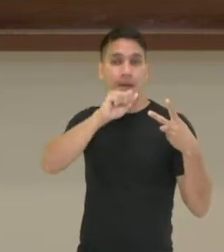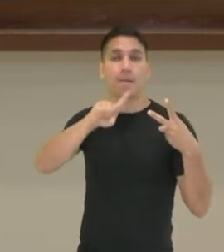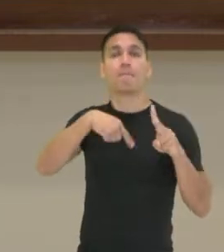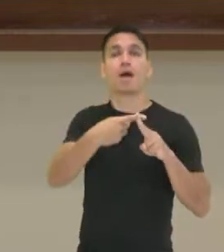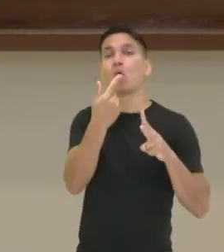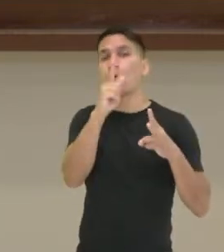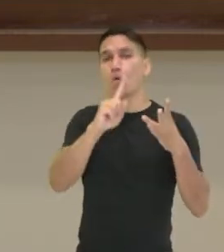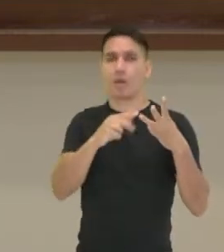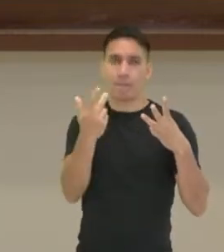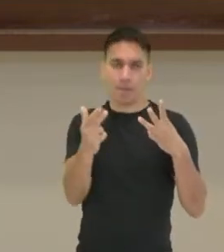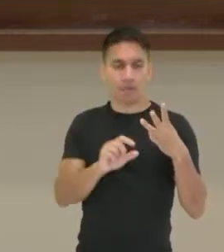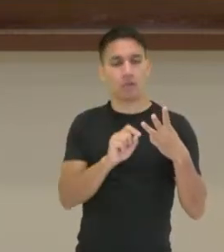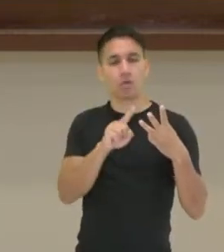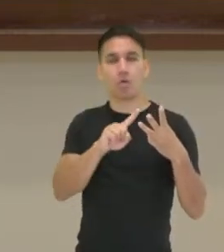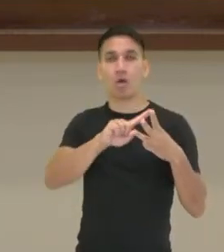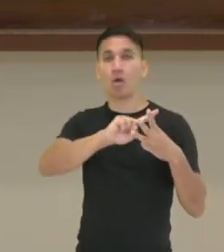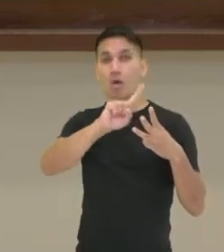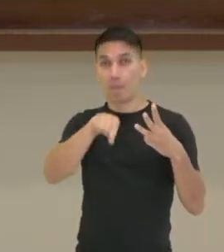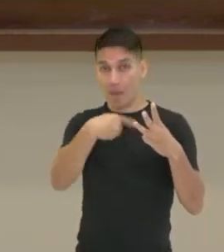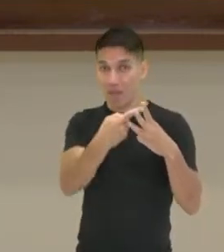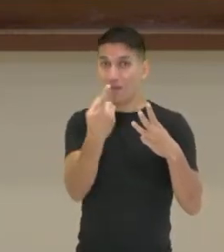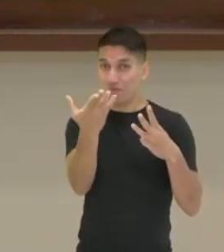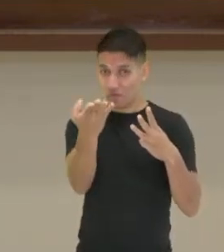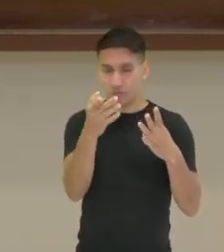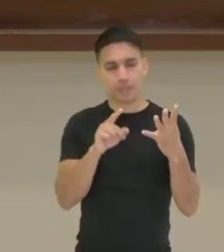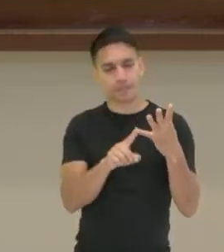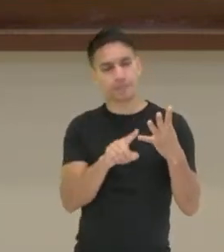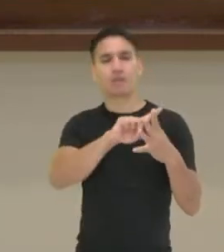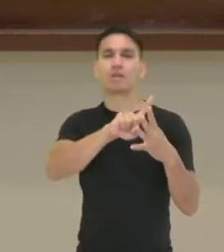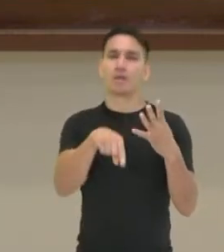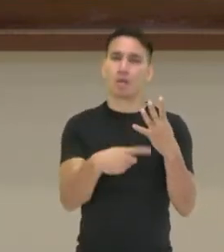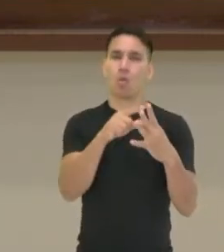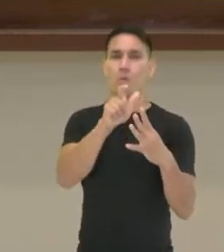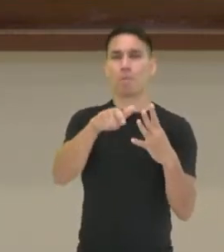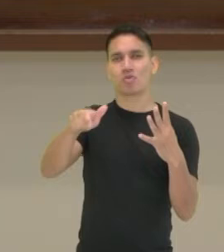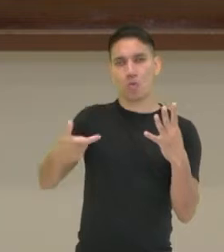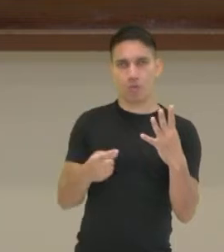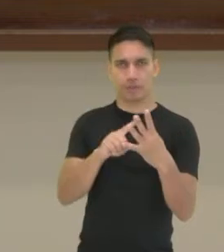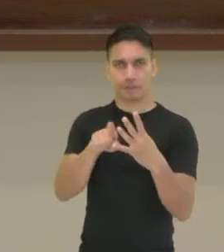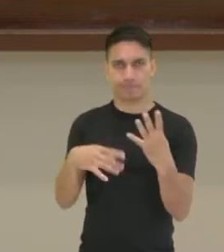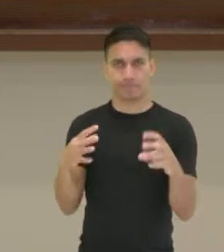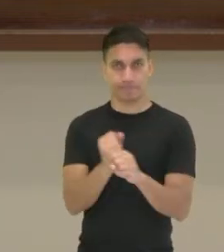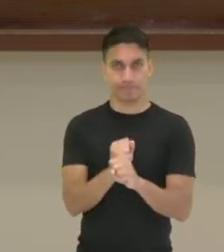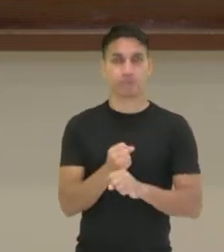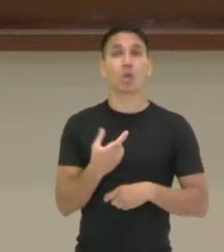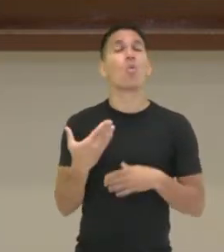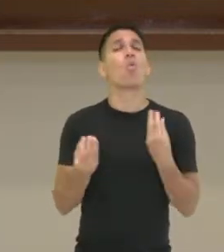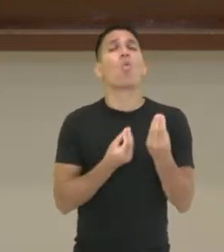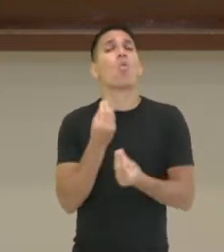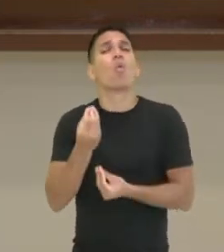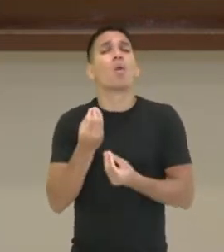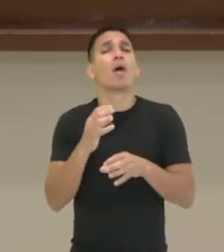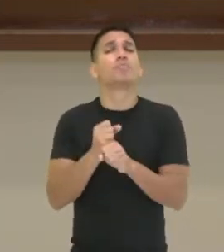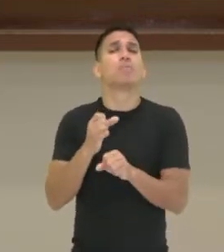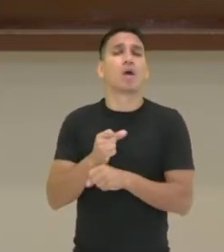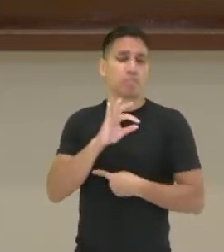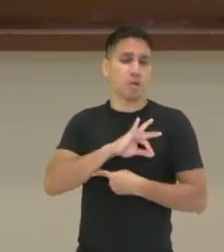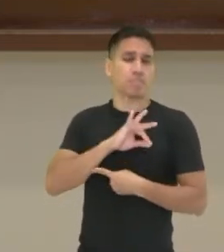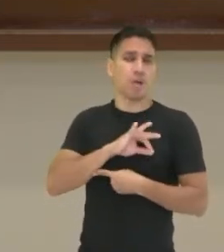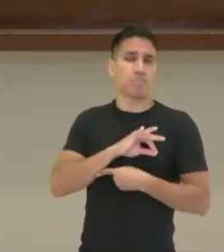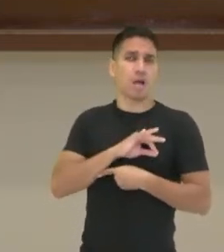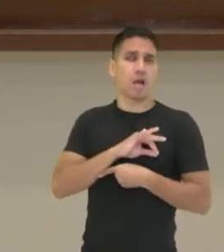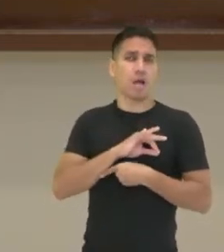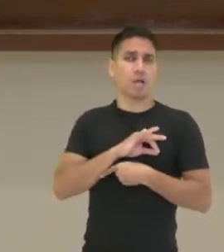na sua família são 4 pessoas, pai, mãe, 2 filhos. Como que você calcula a renda per capita? Você pega